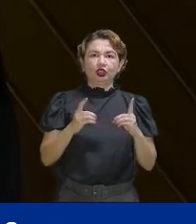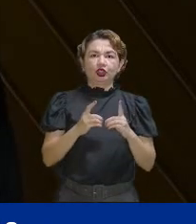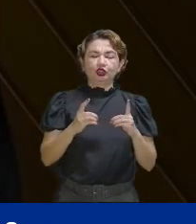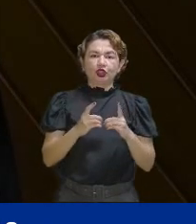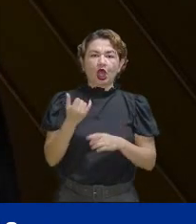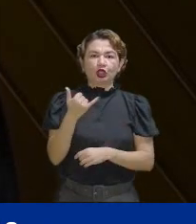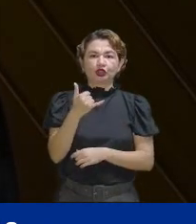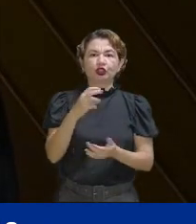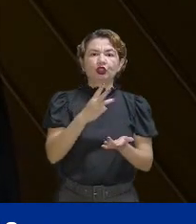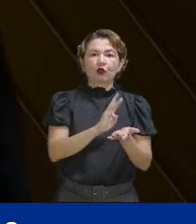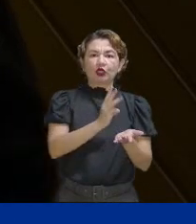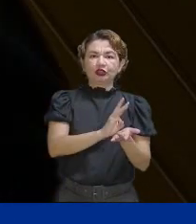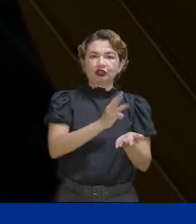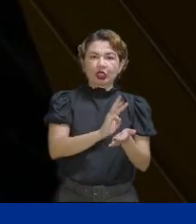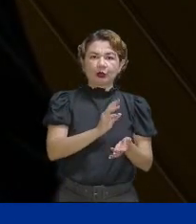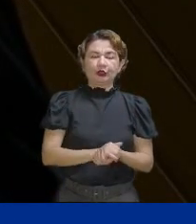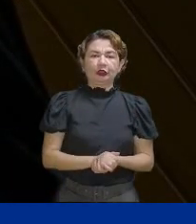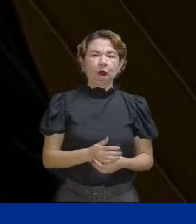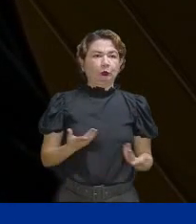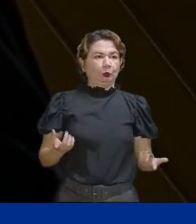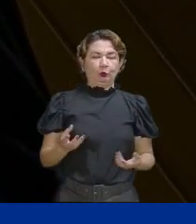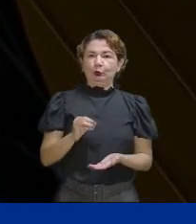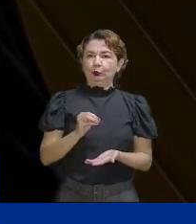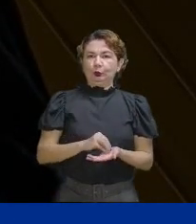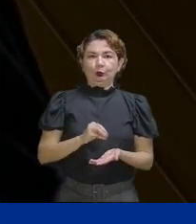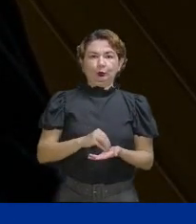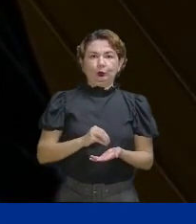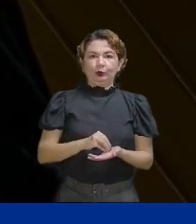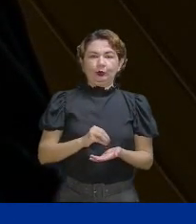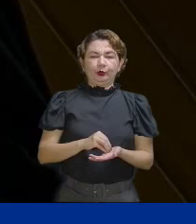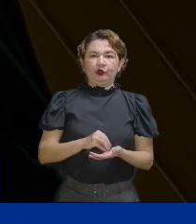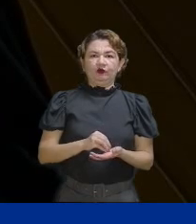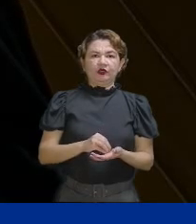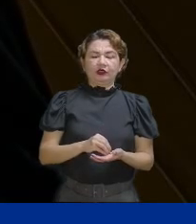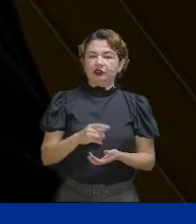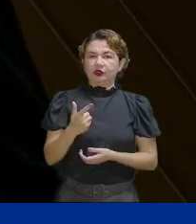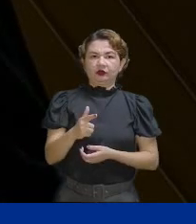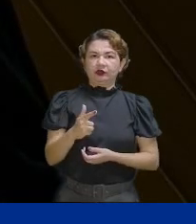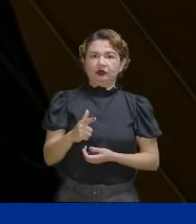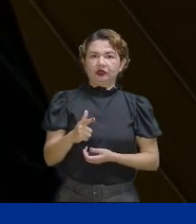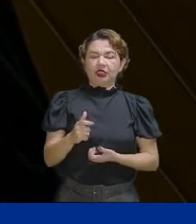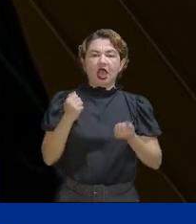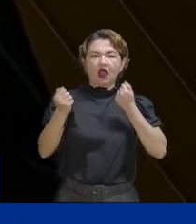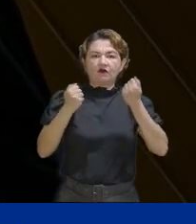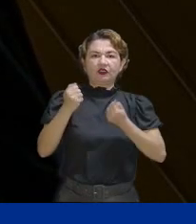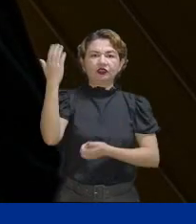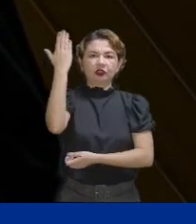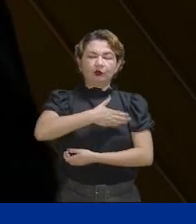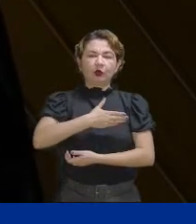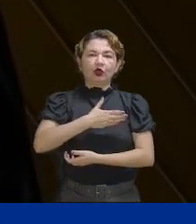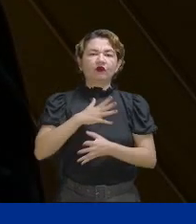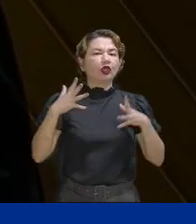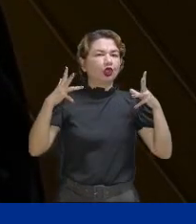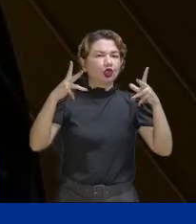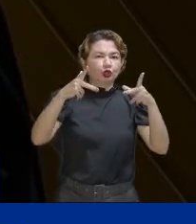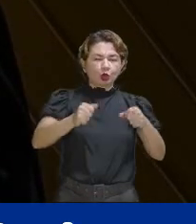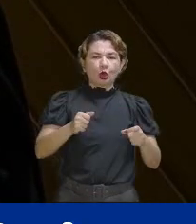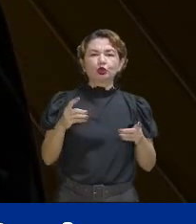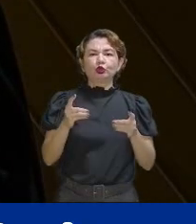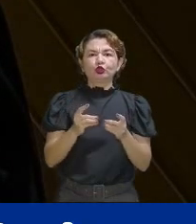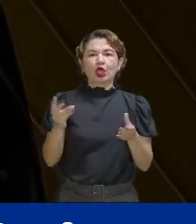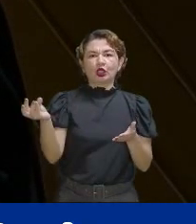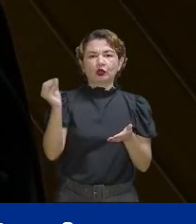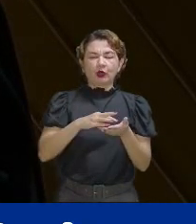dados apreendidos. Em outras palavras, não há omissão quanto à análise dessa prova, que inclui todos os diálogos provenientes